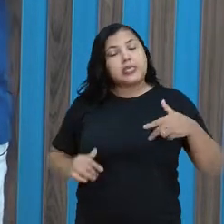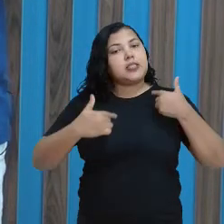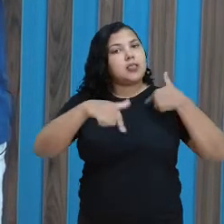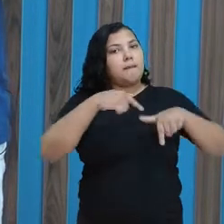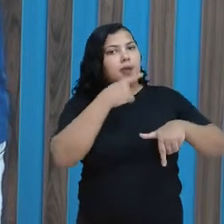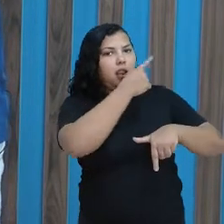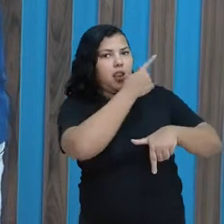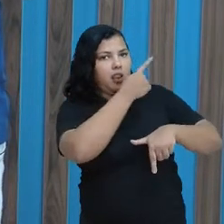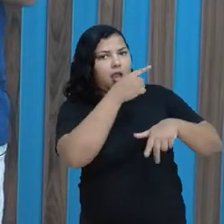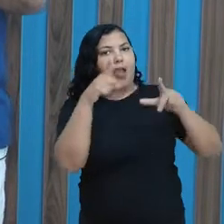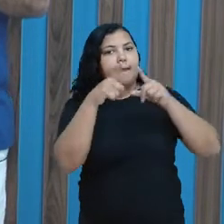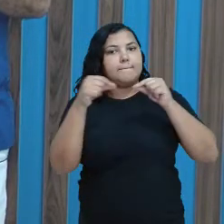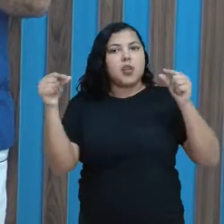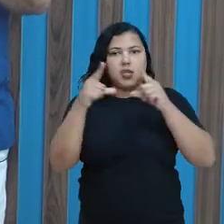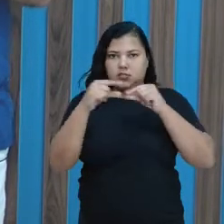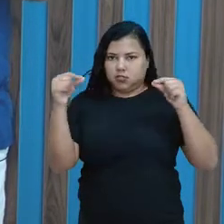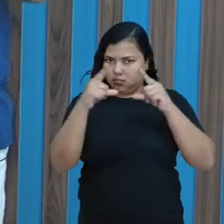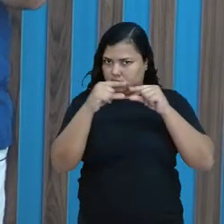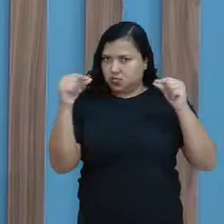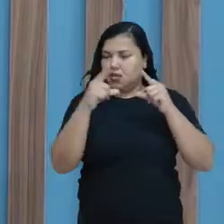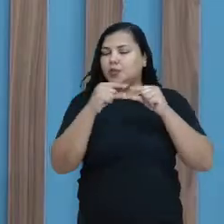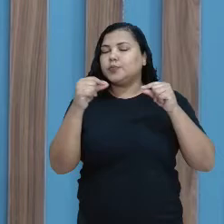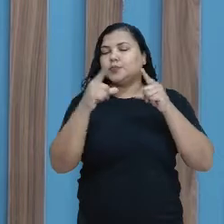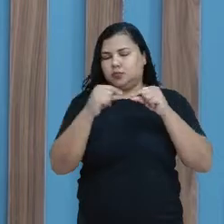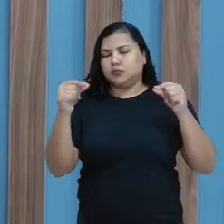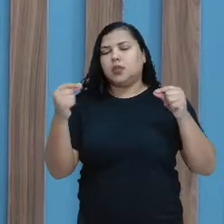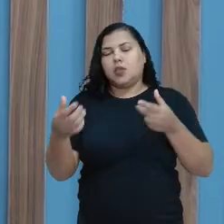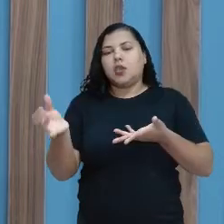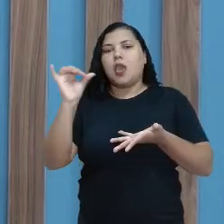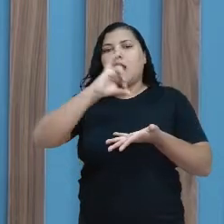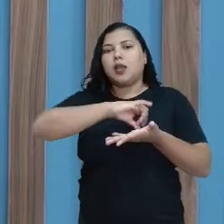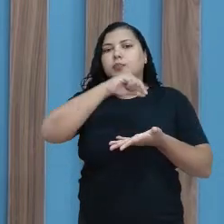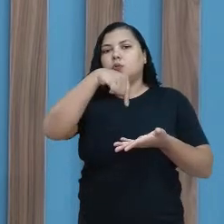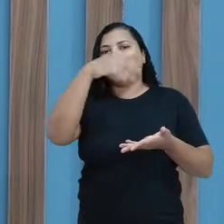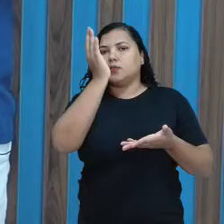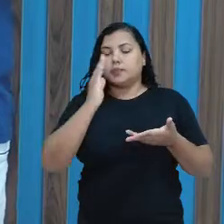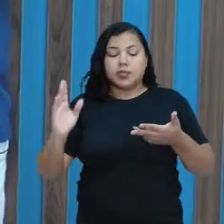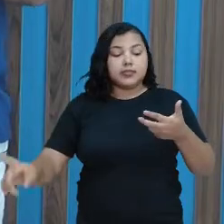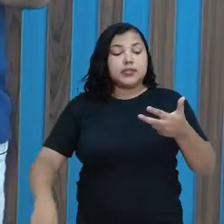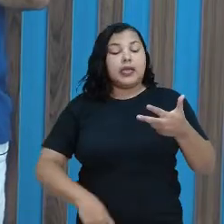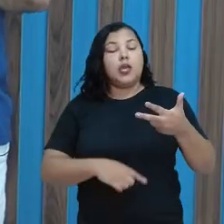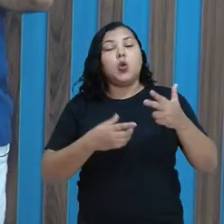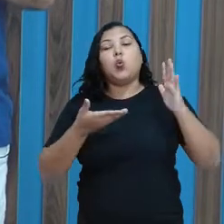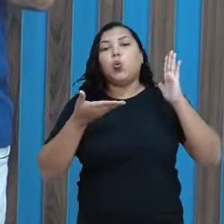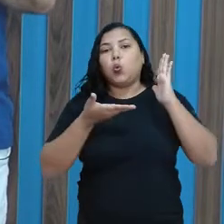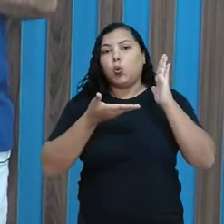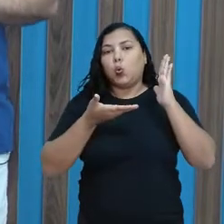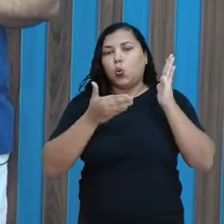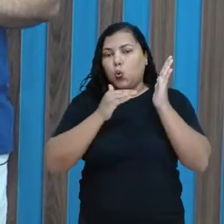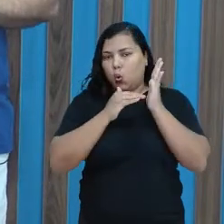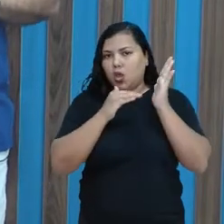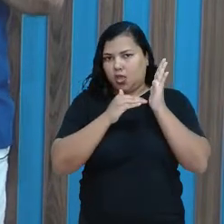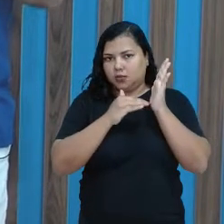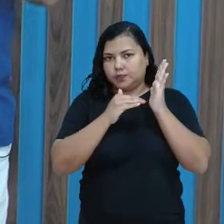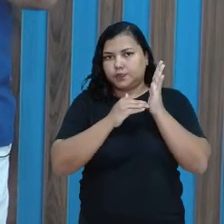em Brasília, a capital do Estado, o Congresso brasileiro, Nacional, né? O Congresso Nacional. deputados estaduais que atuam